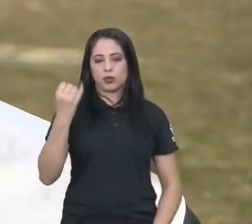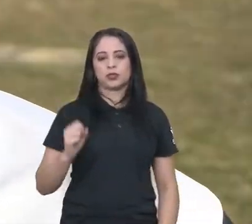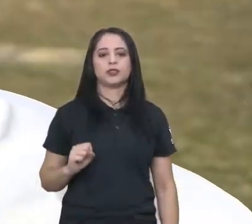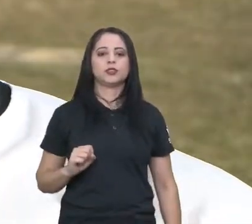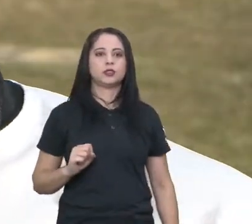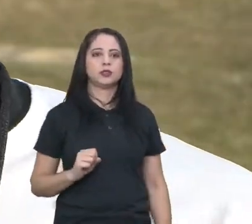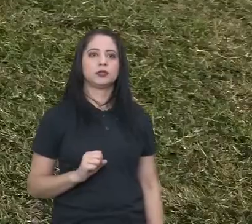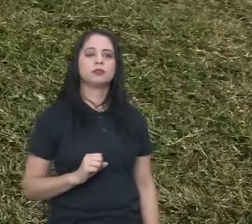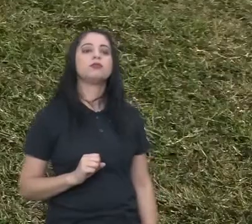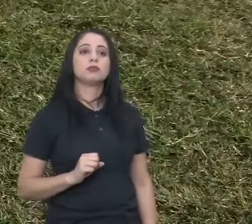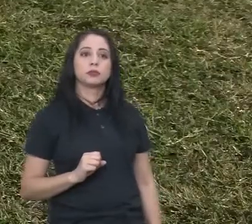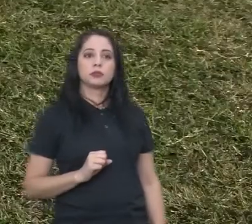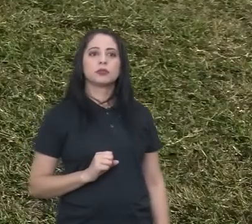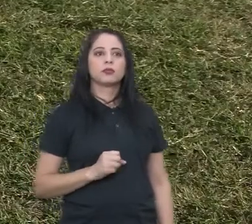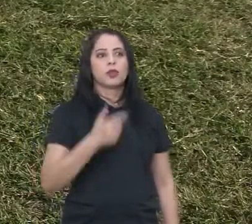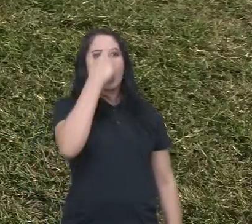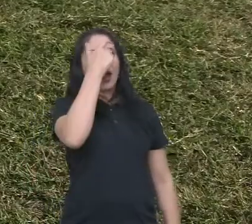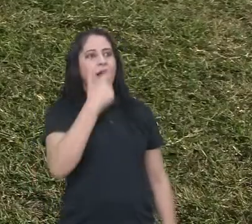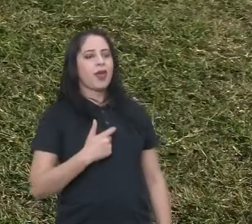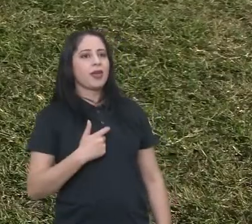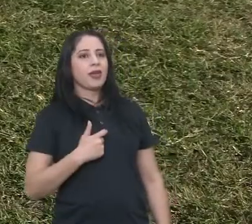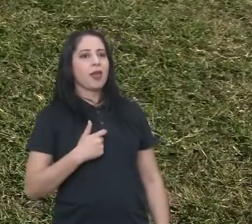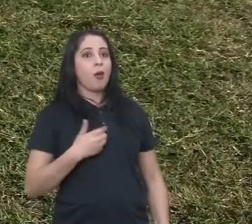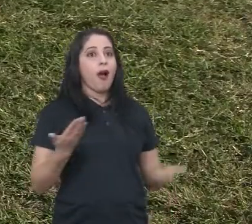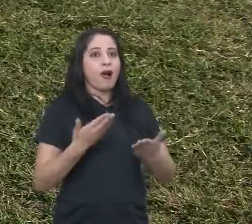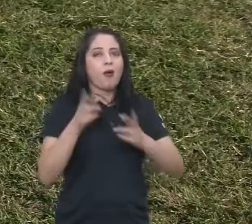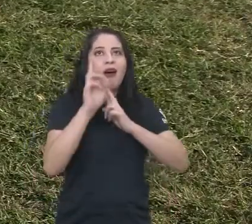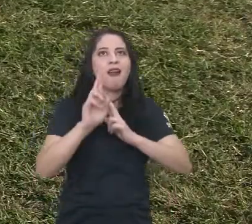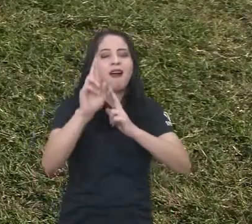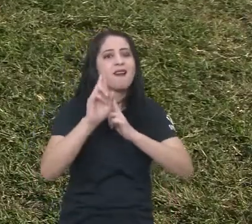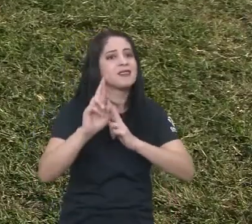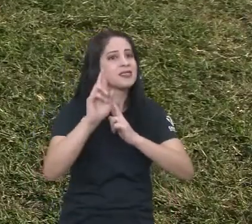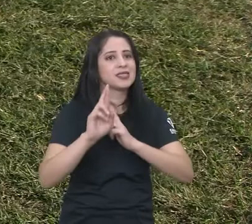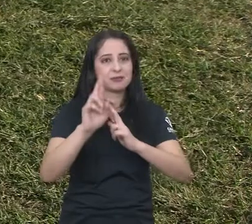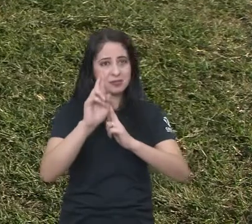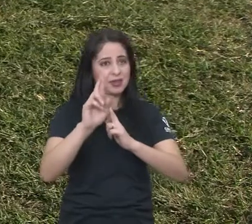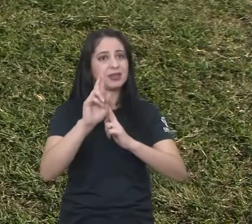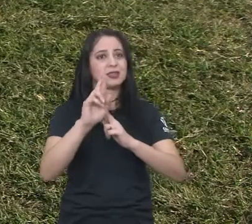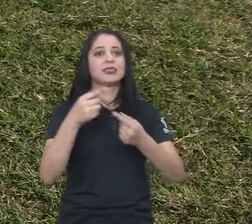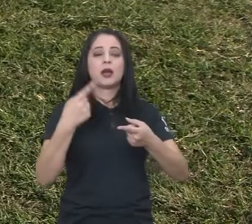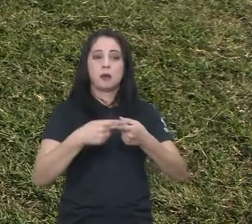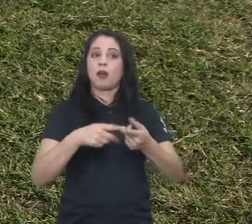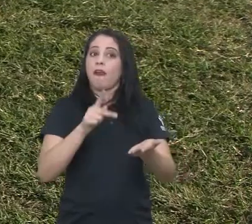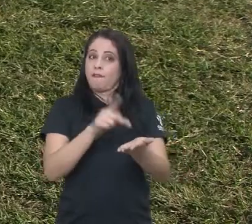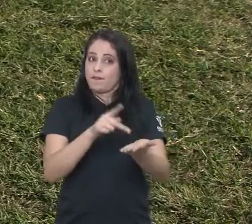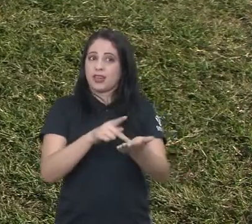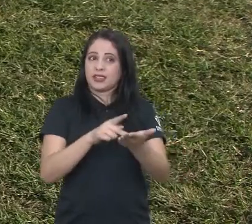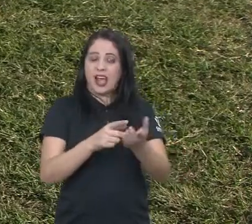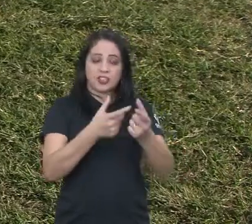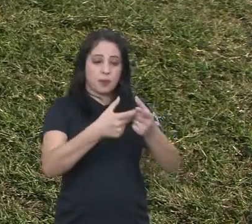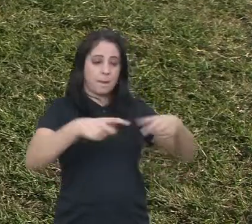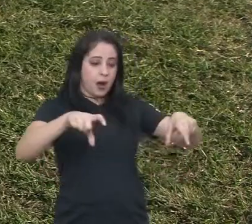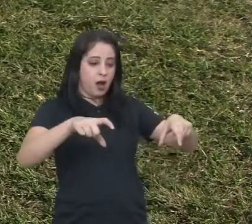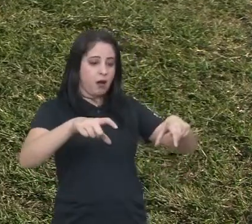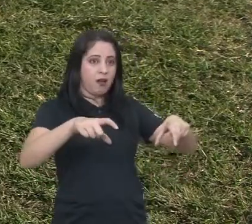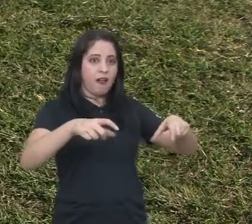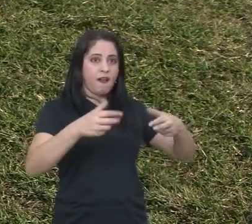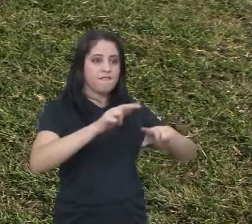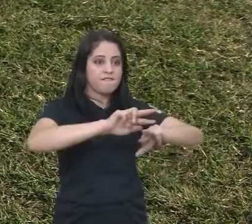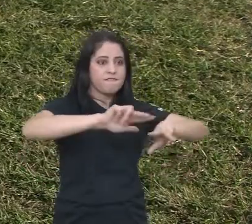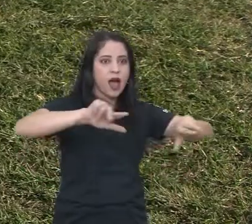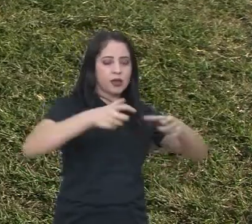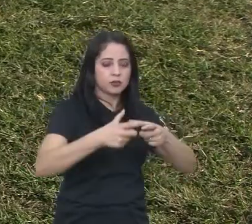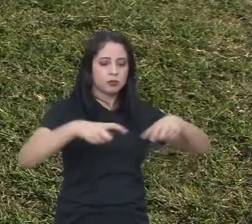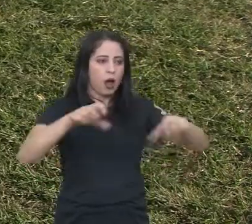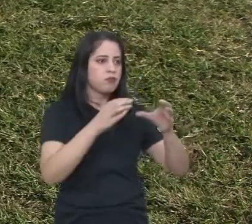muito importante. Quando eu fiquei sabendo desse projeto, deu uma esperança a mais para a gente, porque realmente, como são muitos campos, a